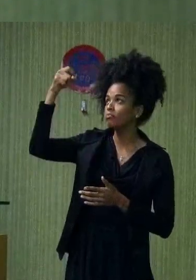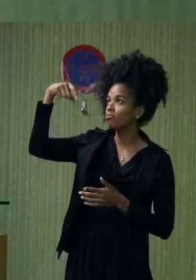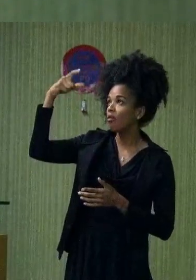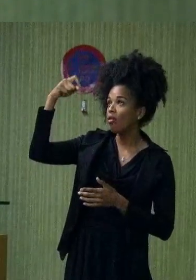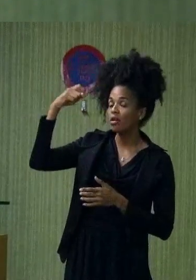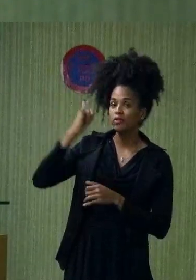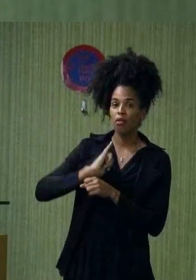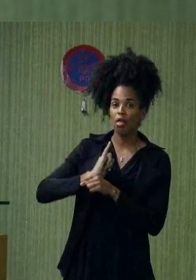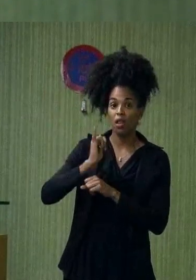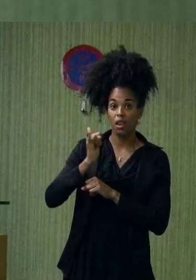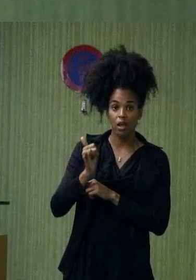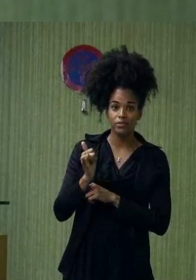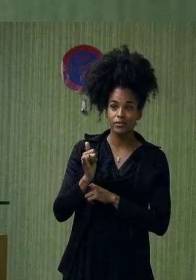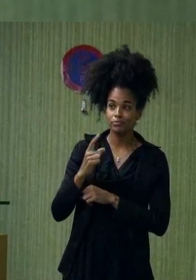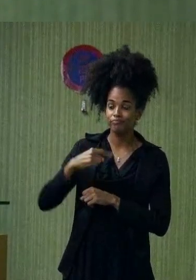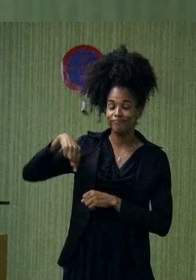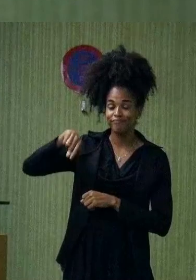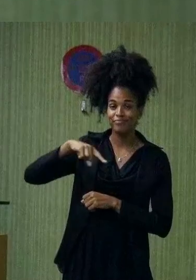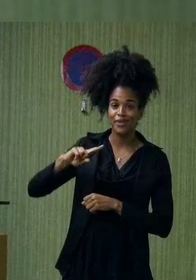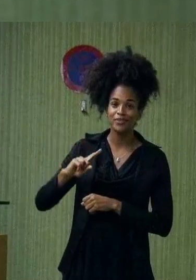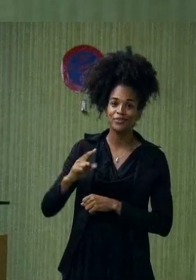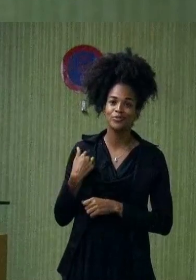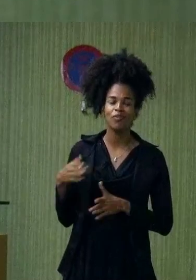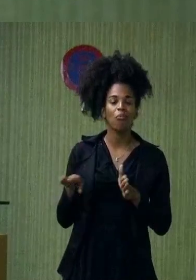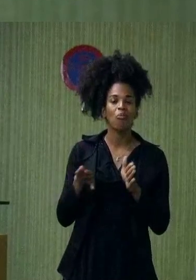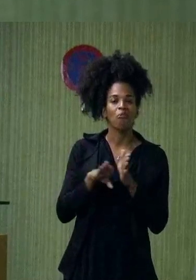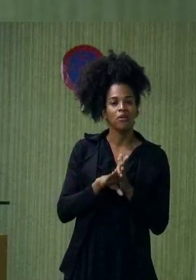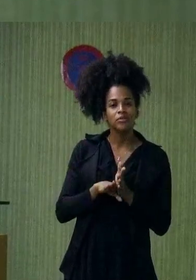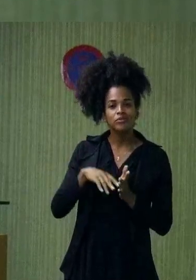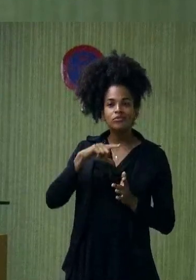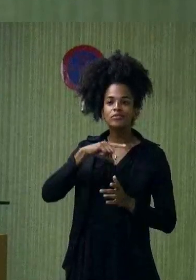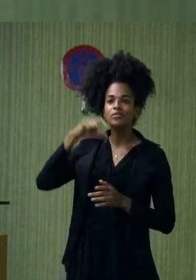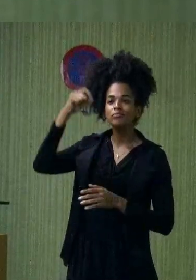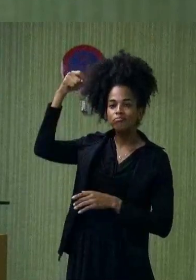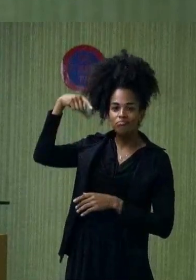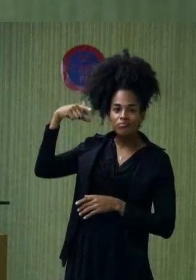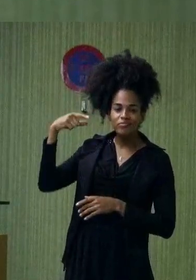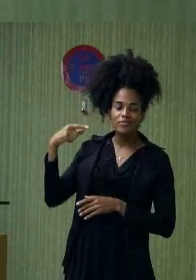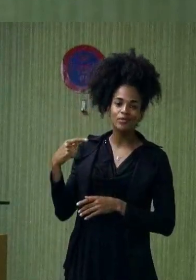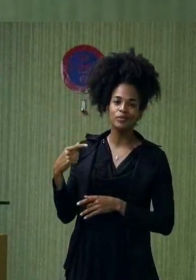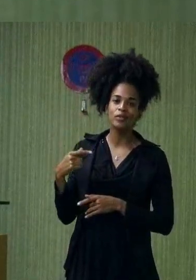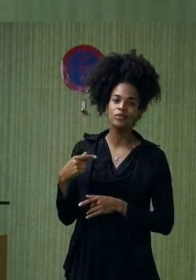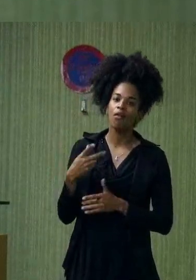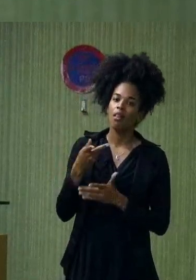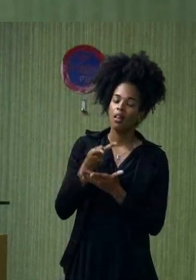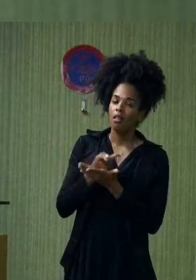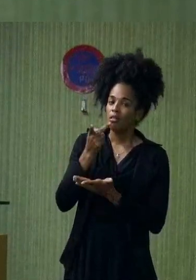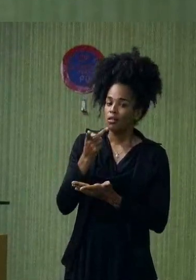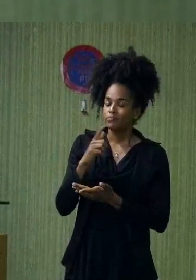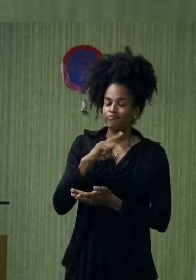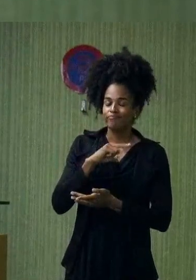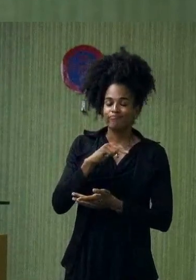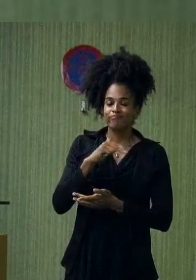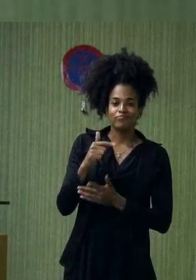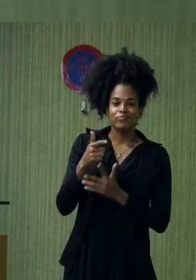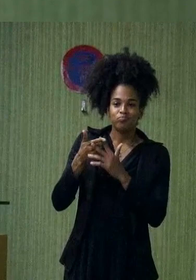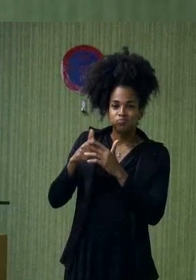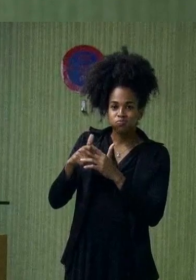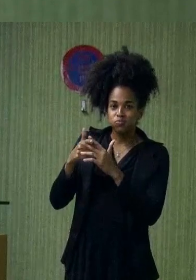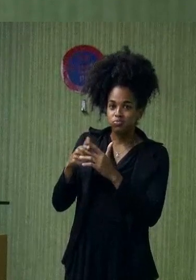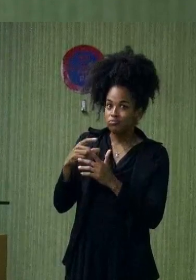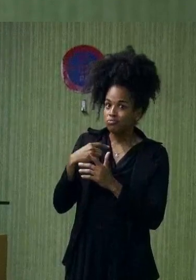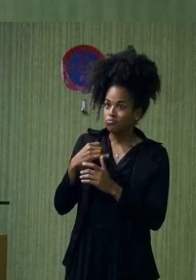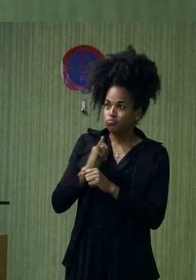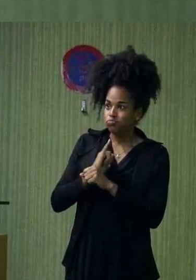muito a luz para todos não chega lá e quando tem a luz para todos também acontece dos geradores também não ser